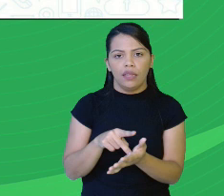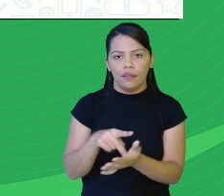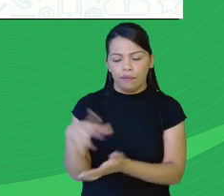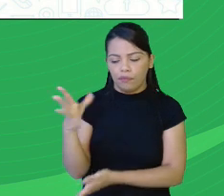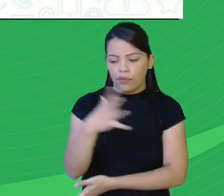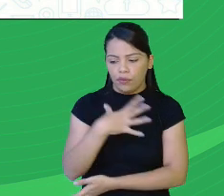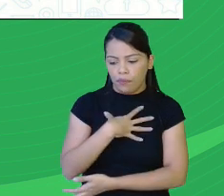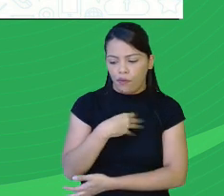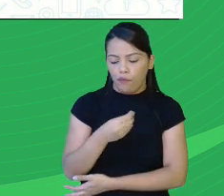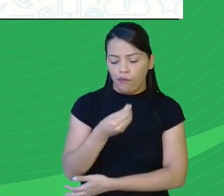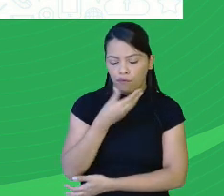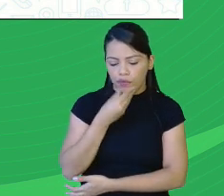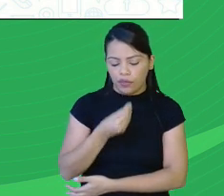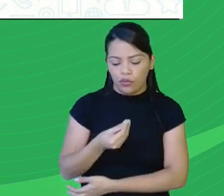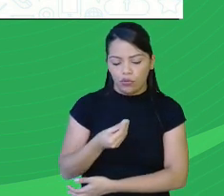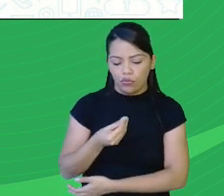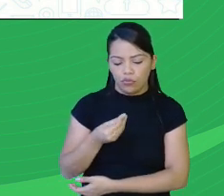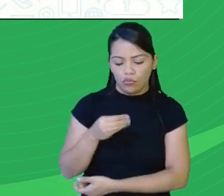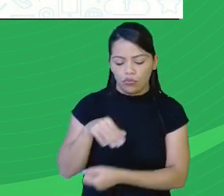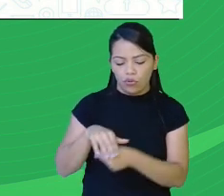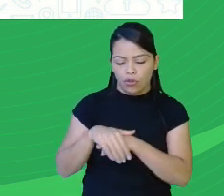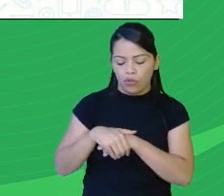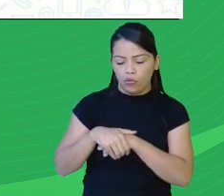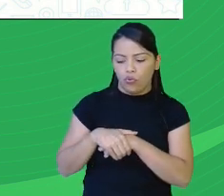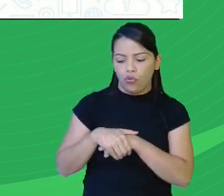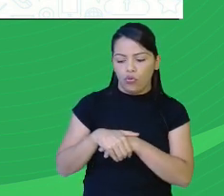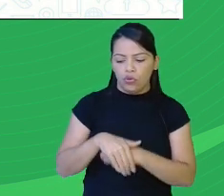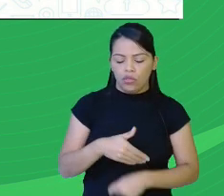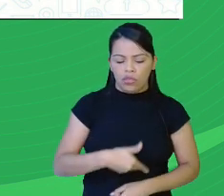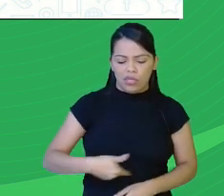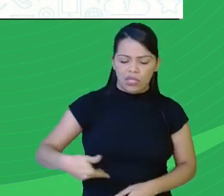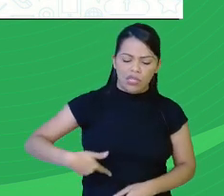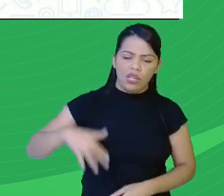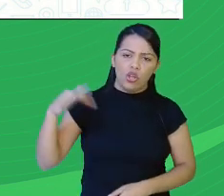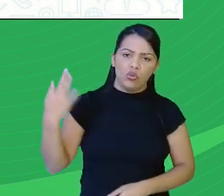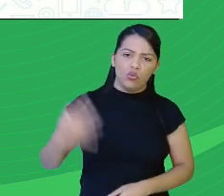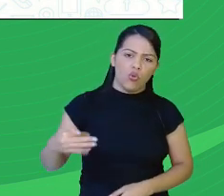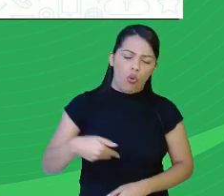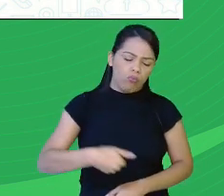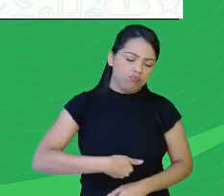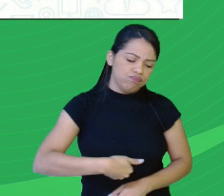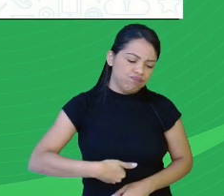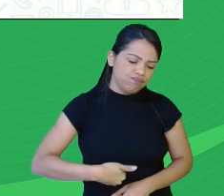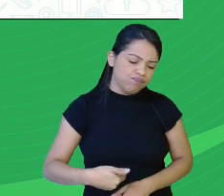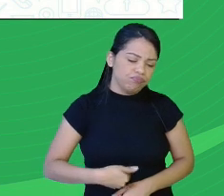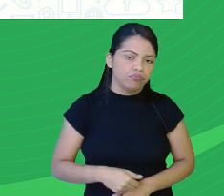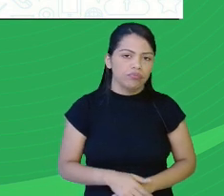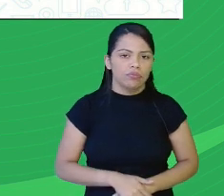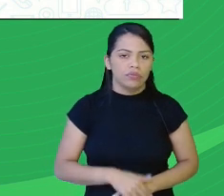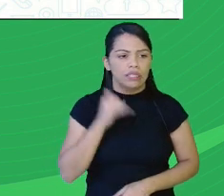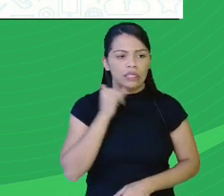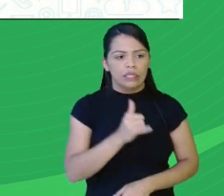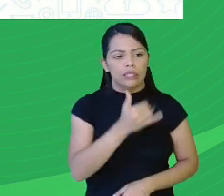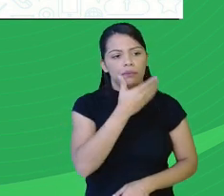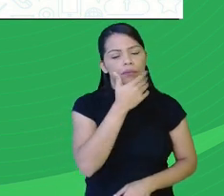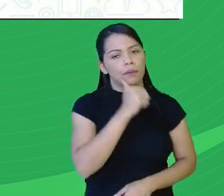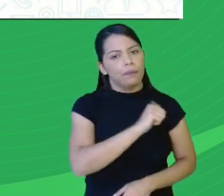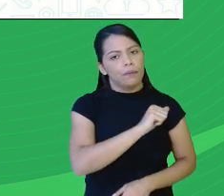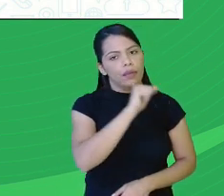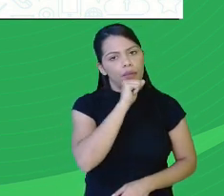dor de fome e diz para a mãe: estou com fome, mamãe. Ela responde com